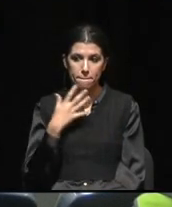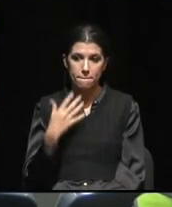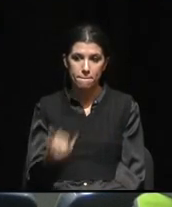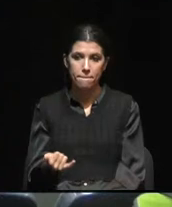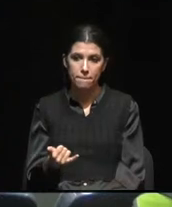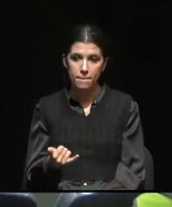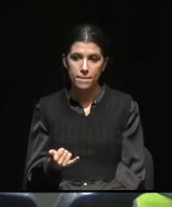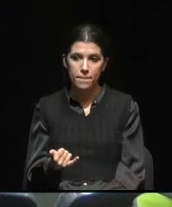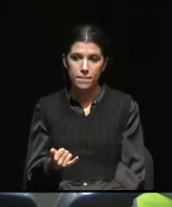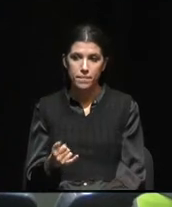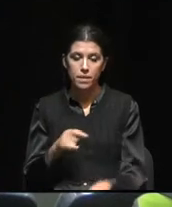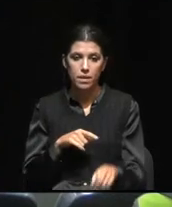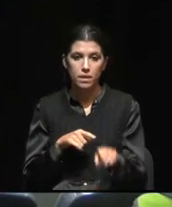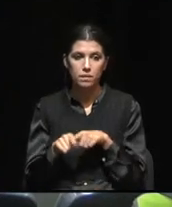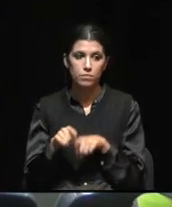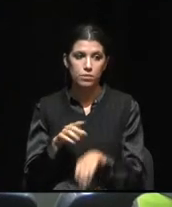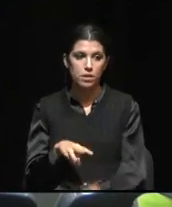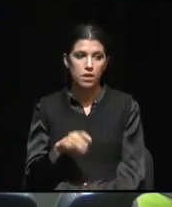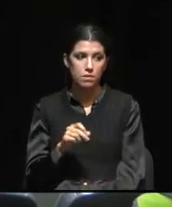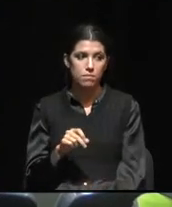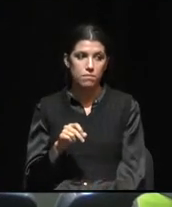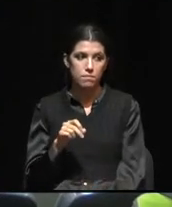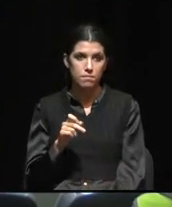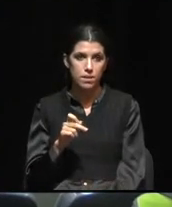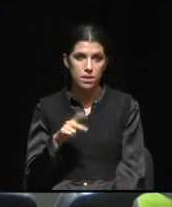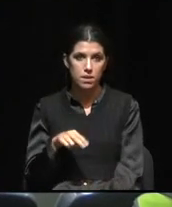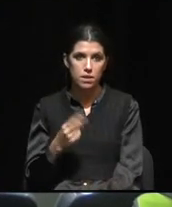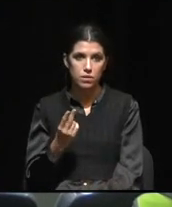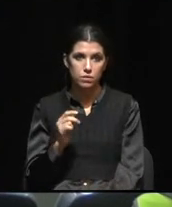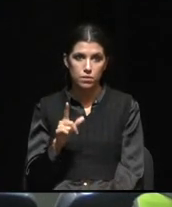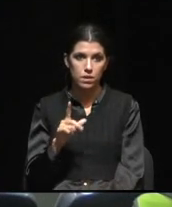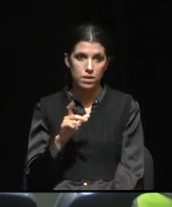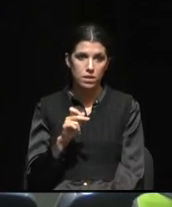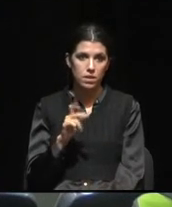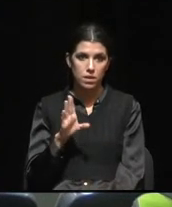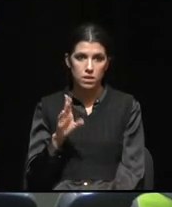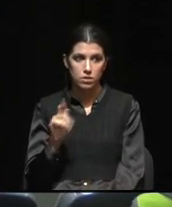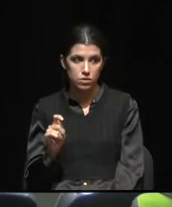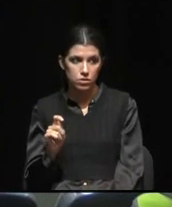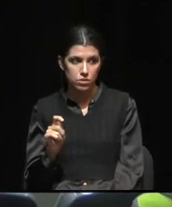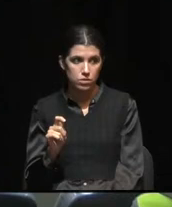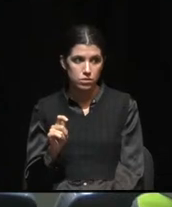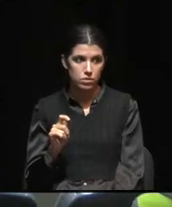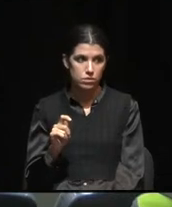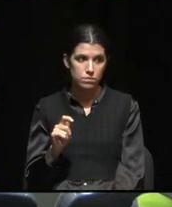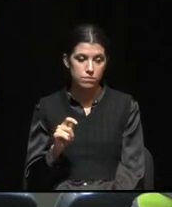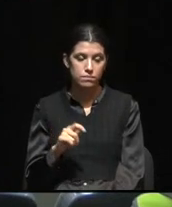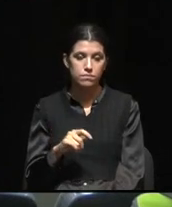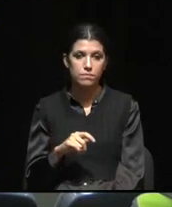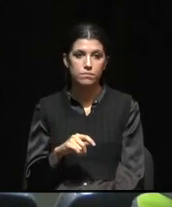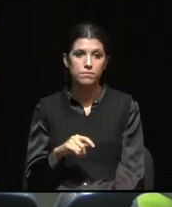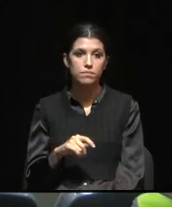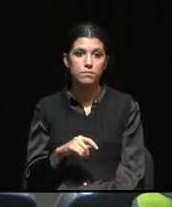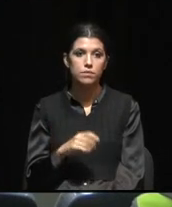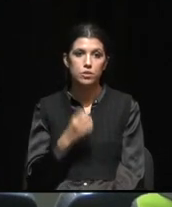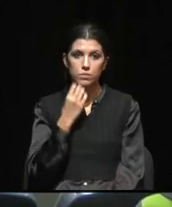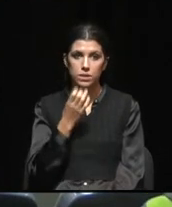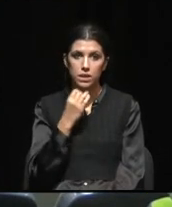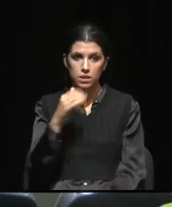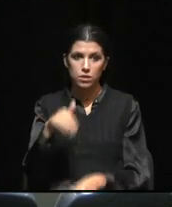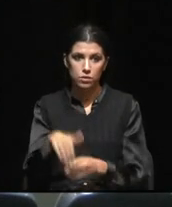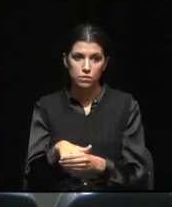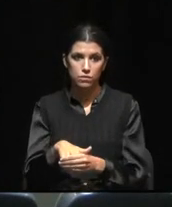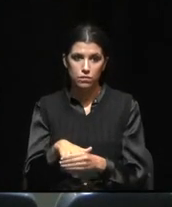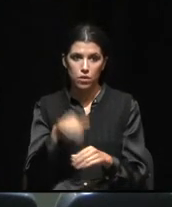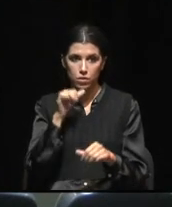passar Deputado Manuel Deputado Martim de Freitas Man tinha pedido